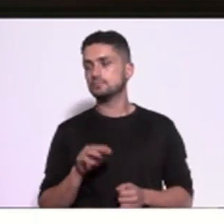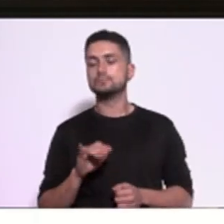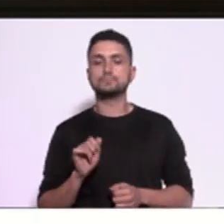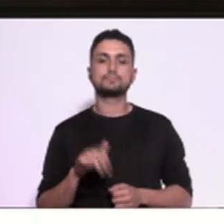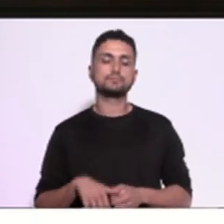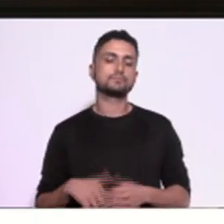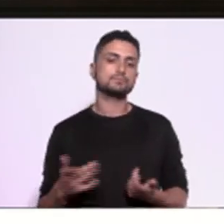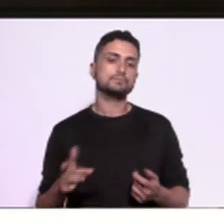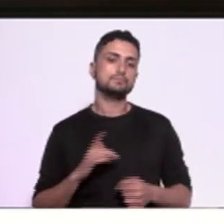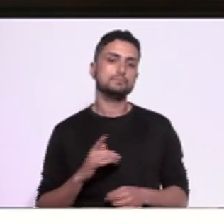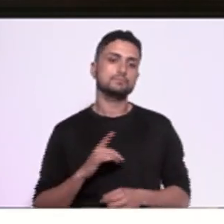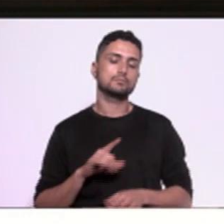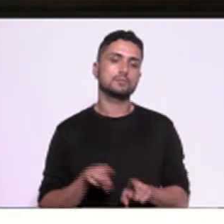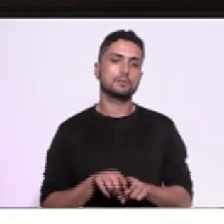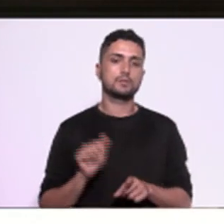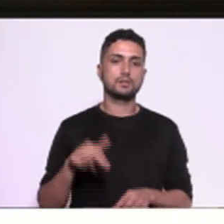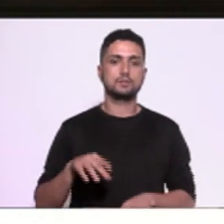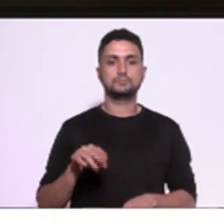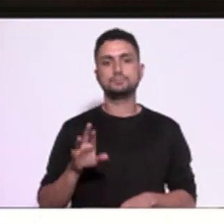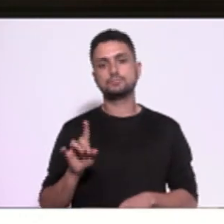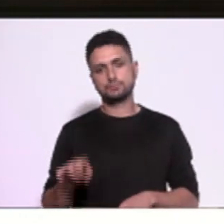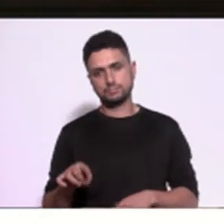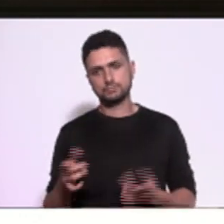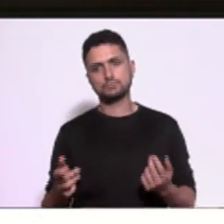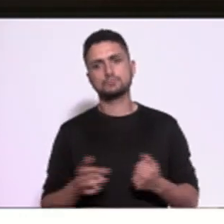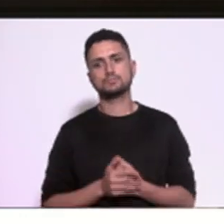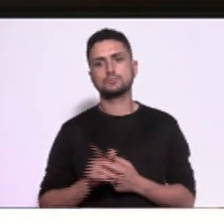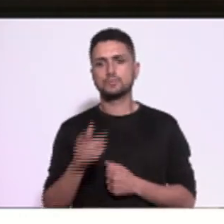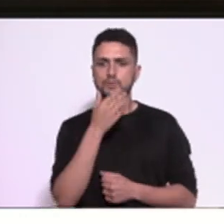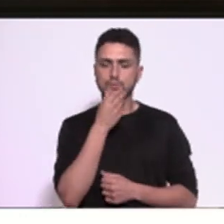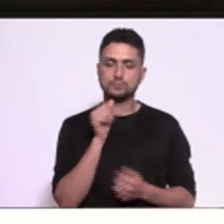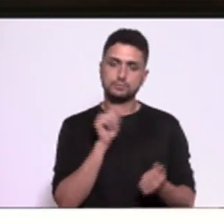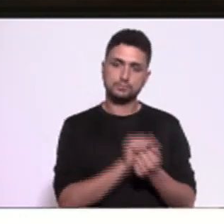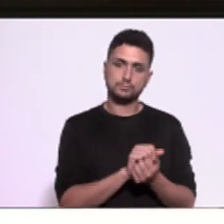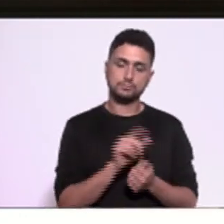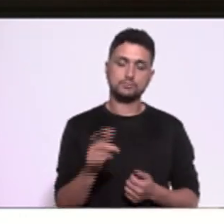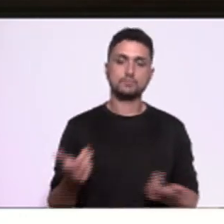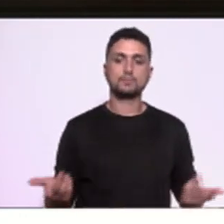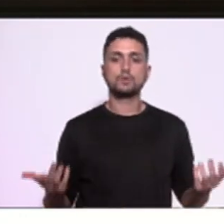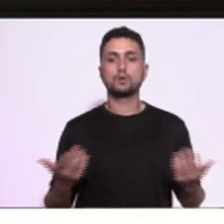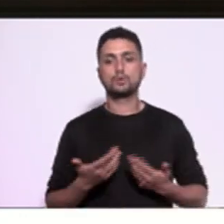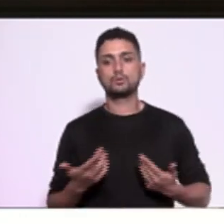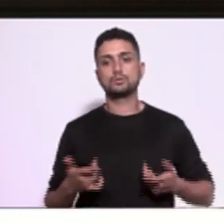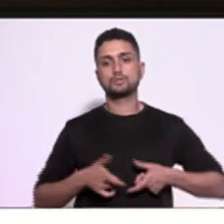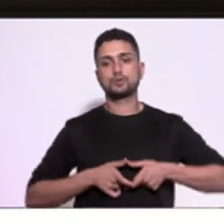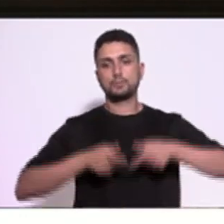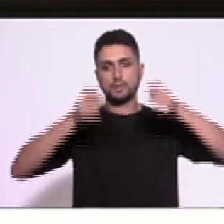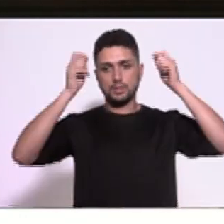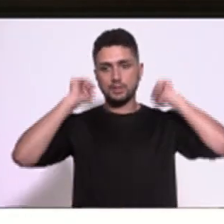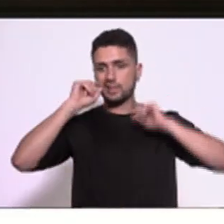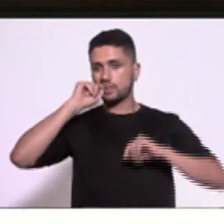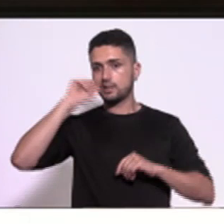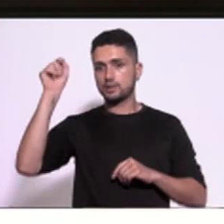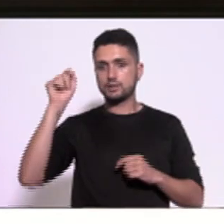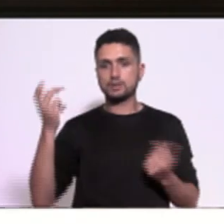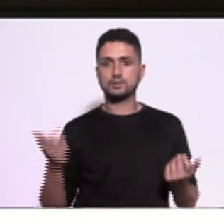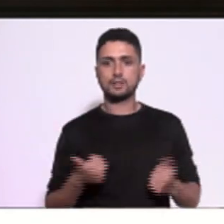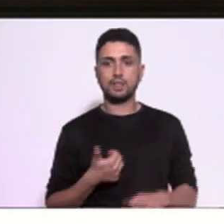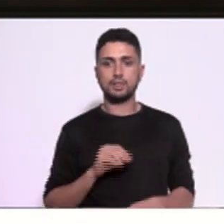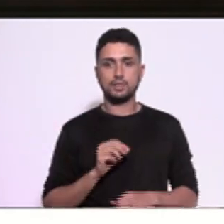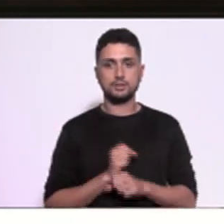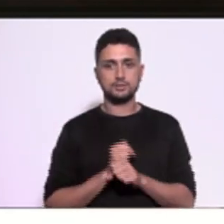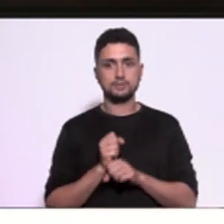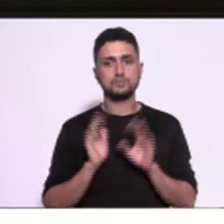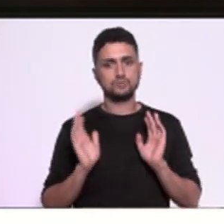museólogo, de novo, André Andion Angulo, por parte do Museu da República. Hoje, a medalha Tiradentes, nos 10 anos